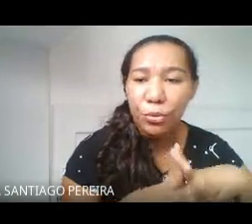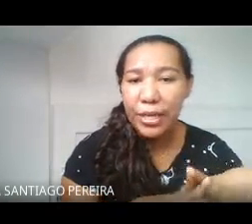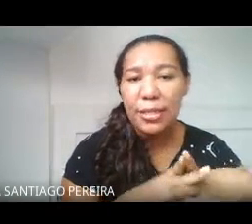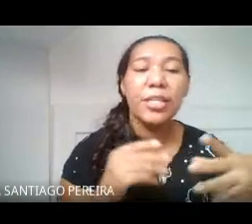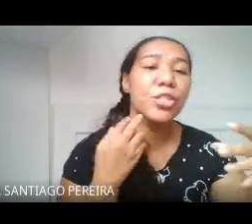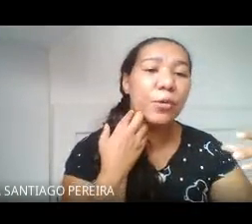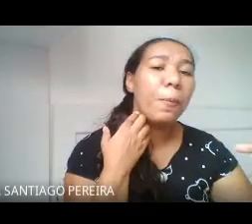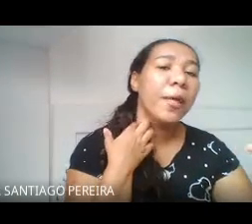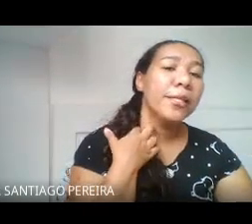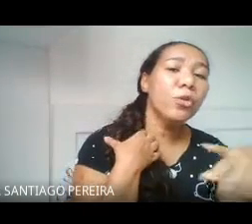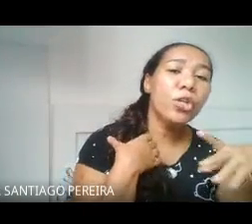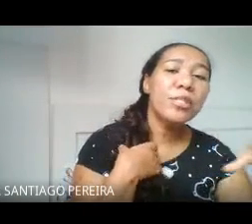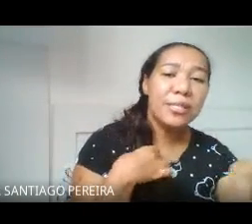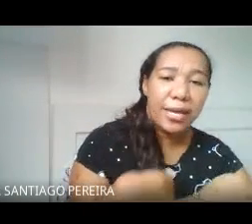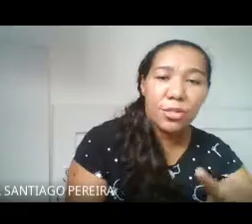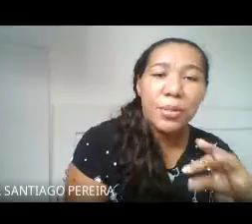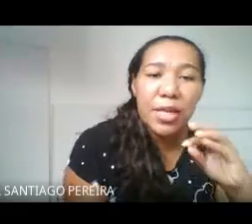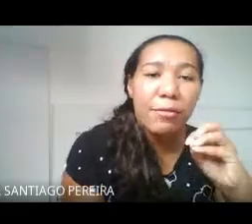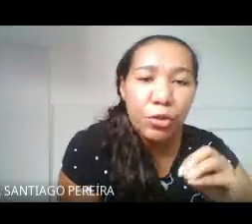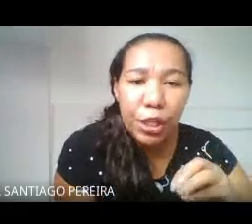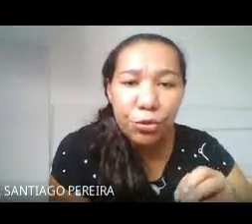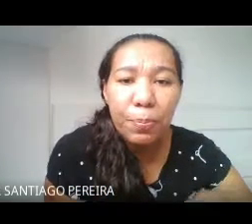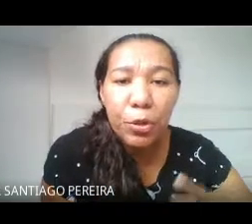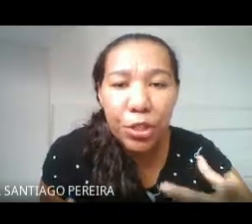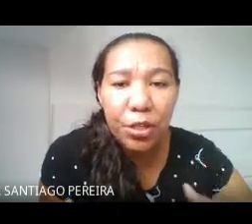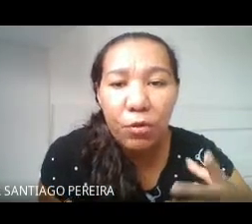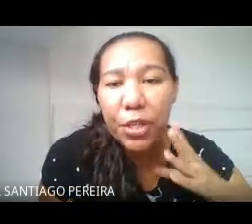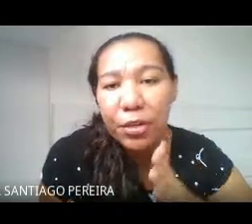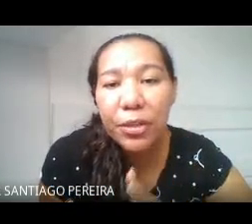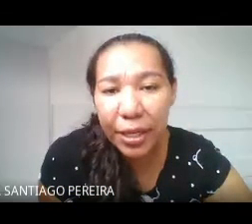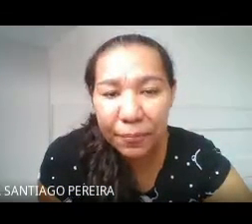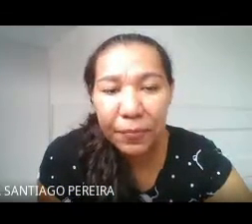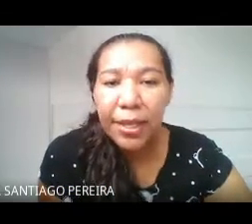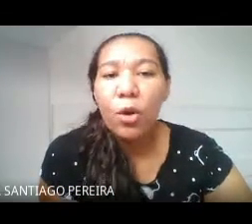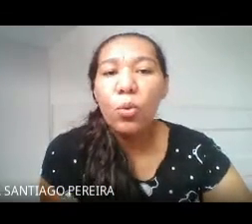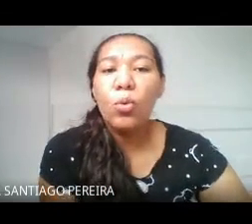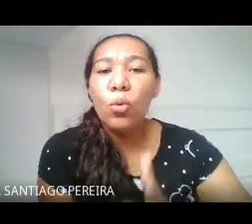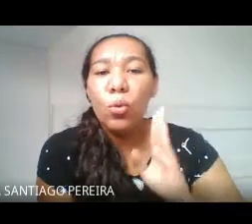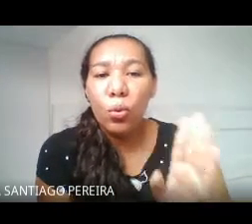gente chegou nessa questão. Então, note the text, observe o texto. The Portrait of Dorian Gray.